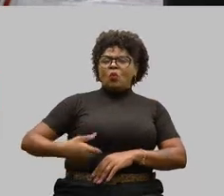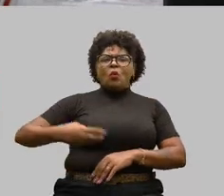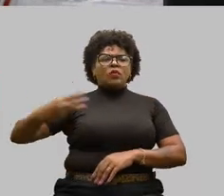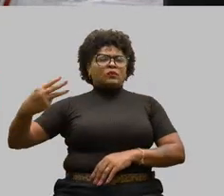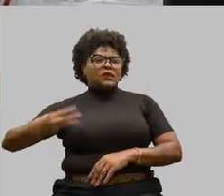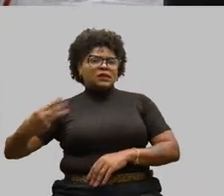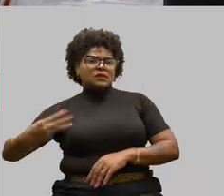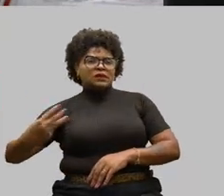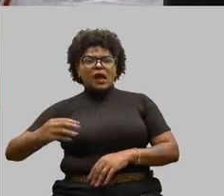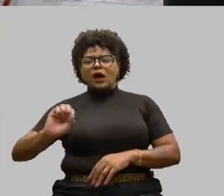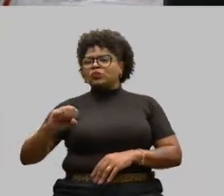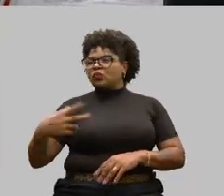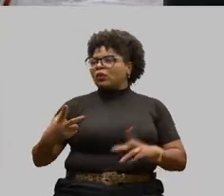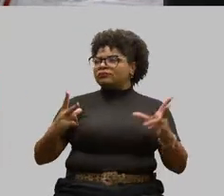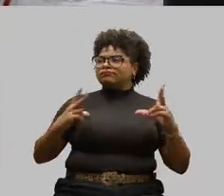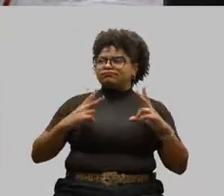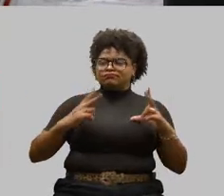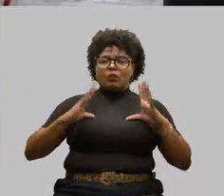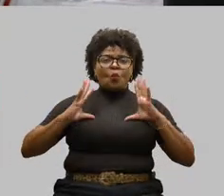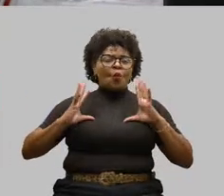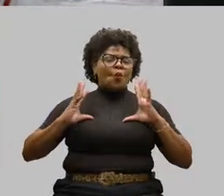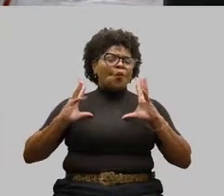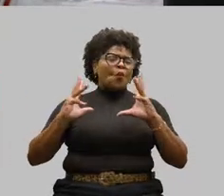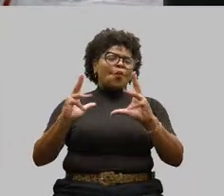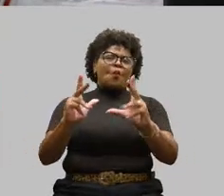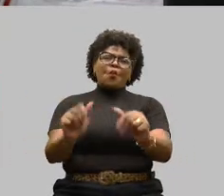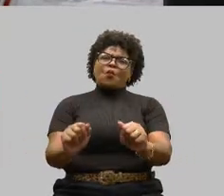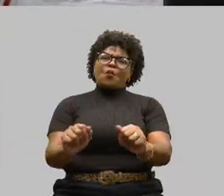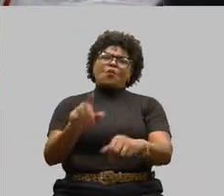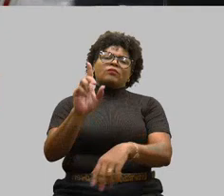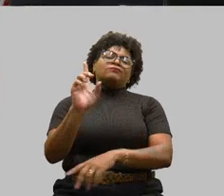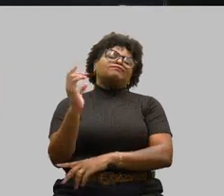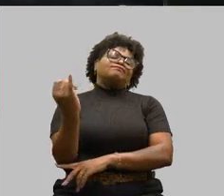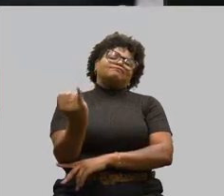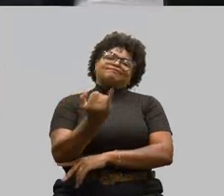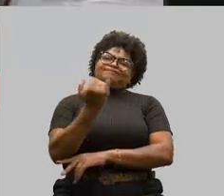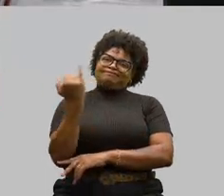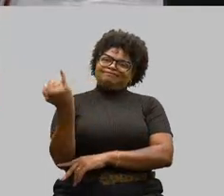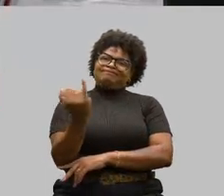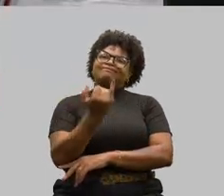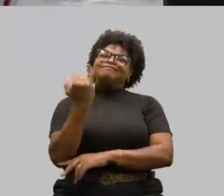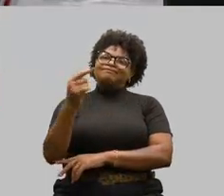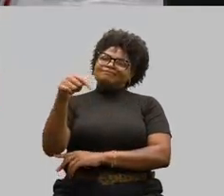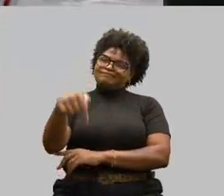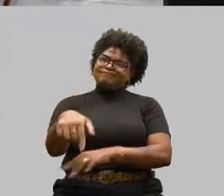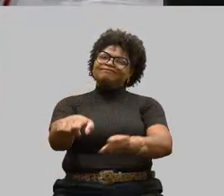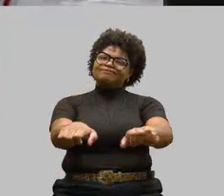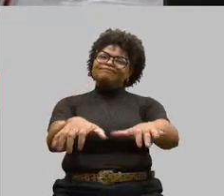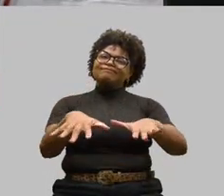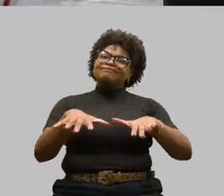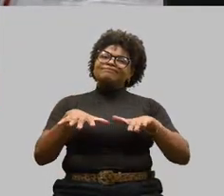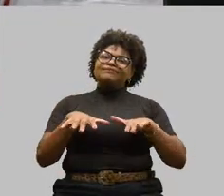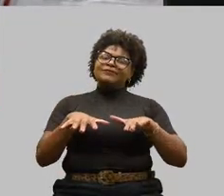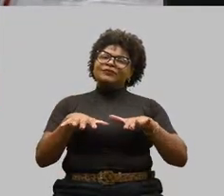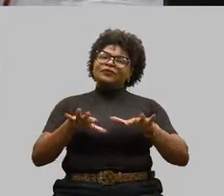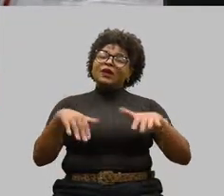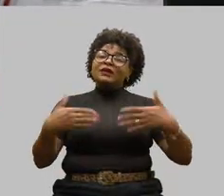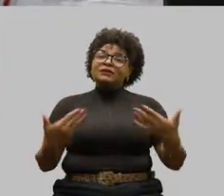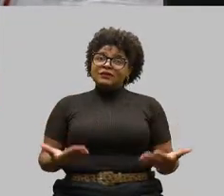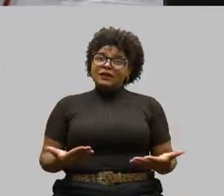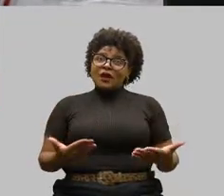todos vocês são muito importantes nessa audiência Então esse meu cumprimento